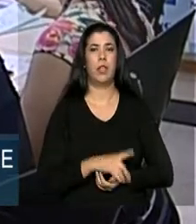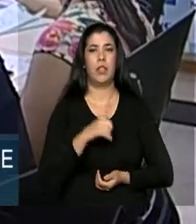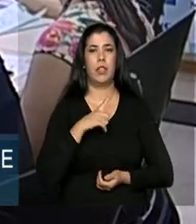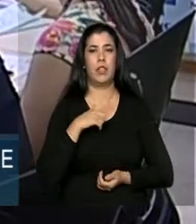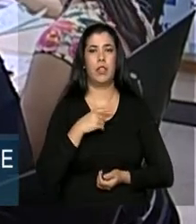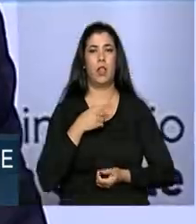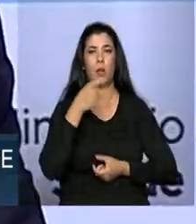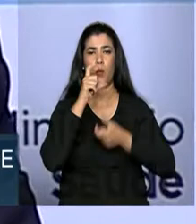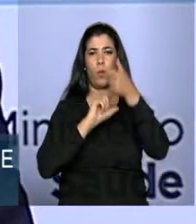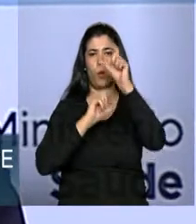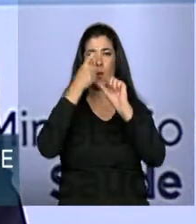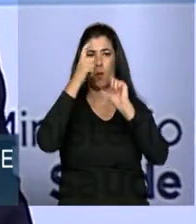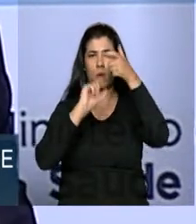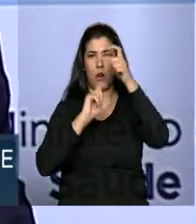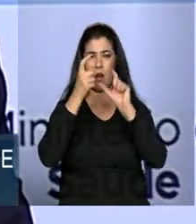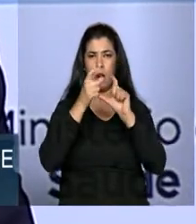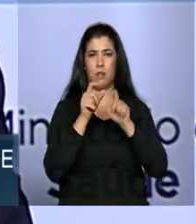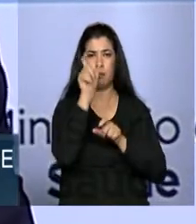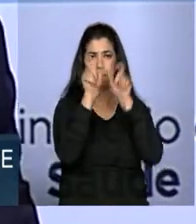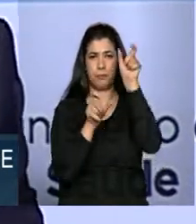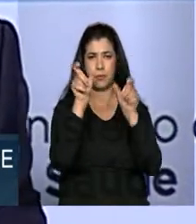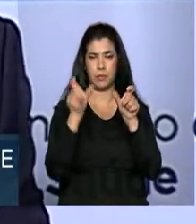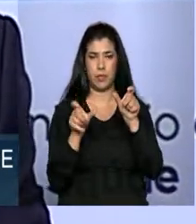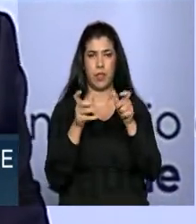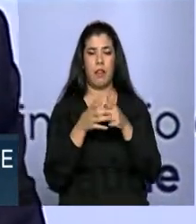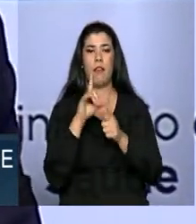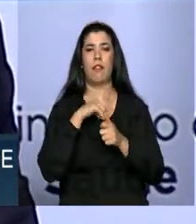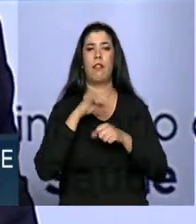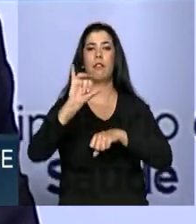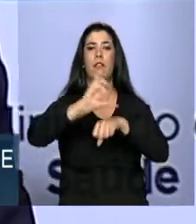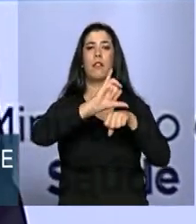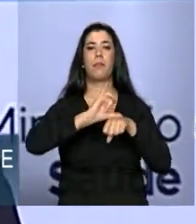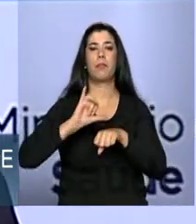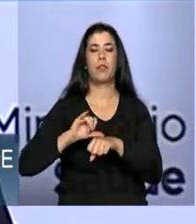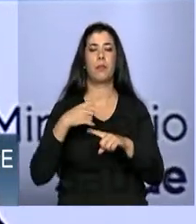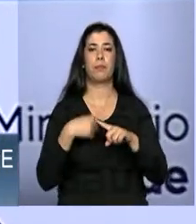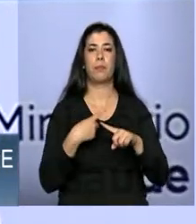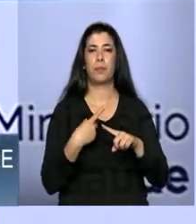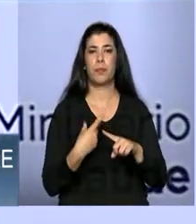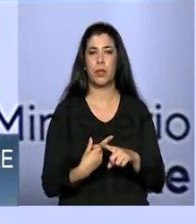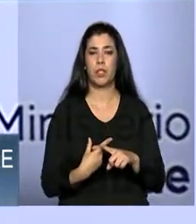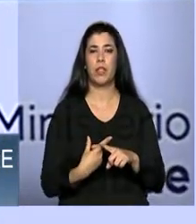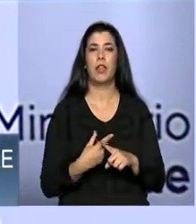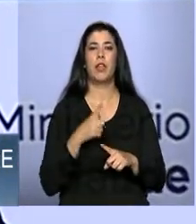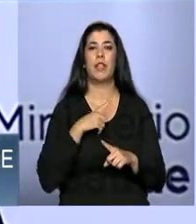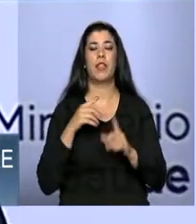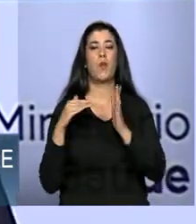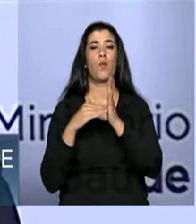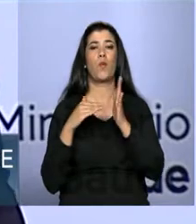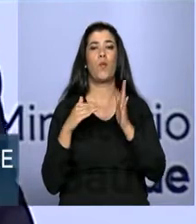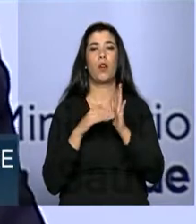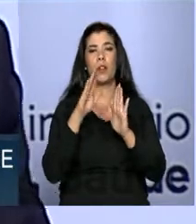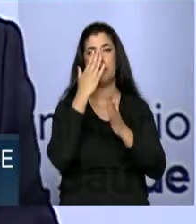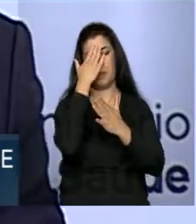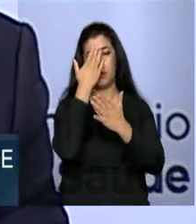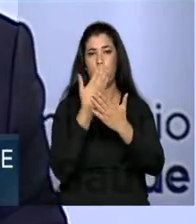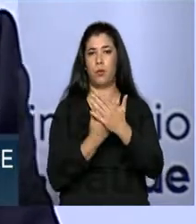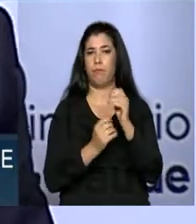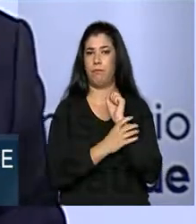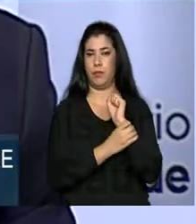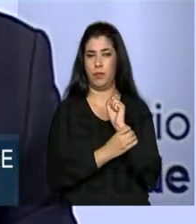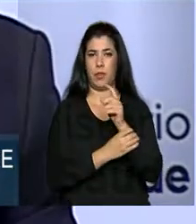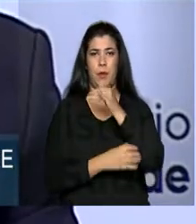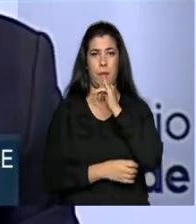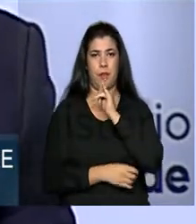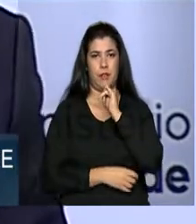gráficos das capitais, por exemplo, a doutora Débora não deu nem tanto destaque, porque a maior parte ficam dentro do intervalo de confiança, ela destacou aquilo que de fato sai. Por